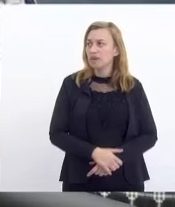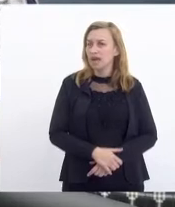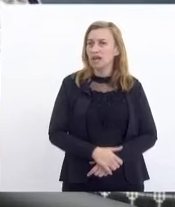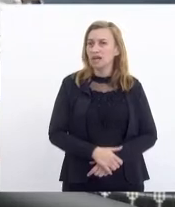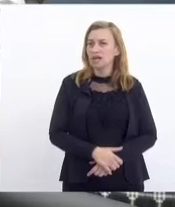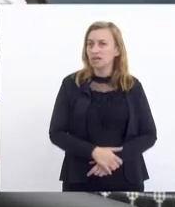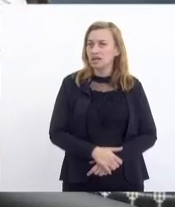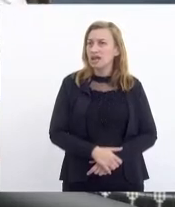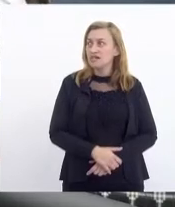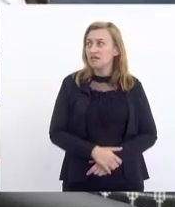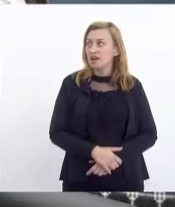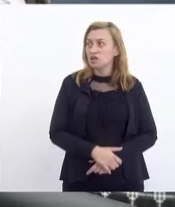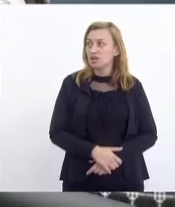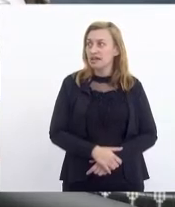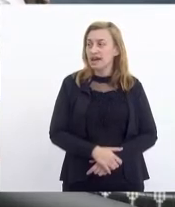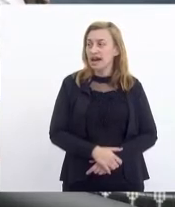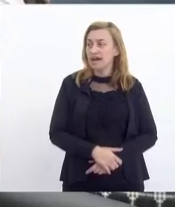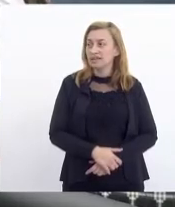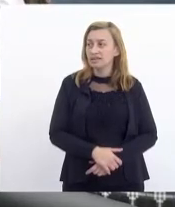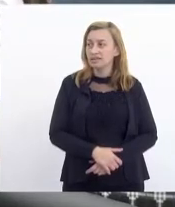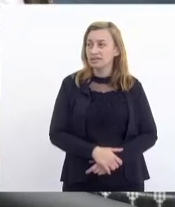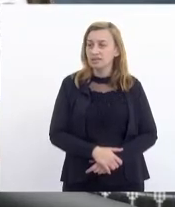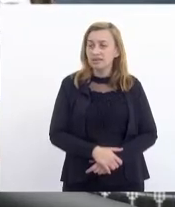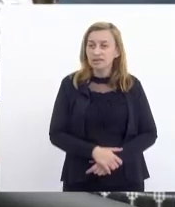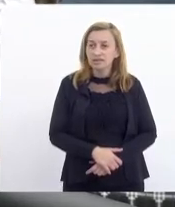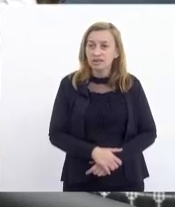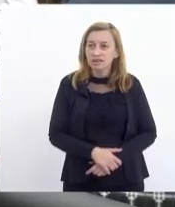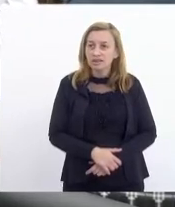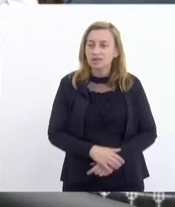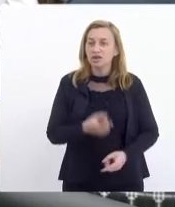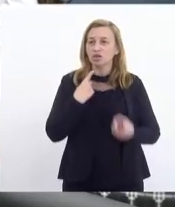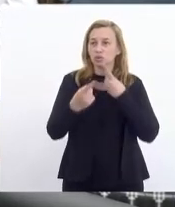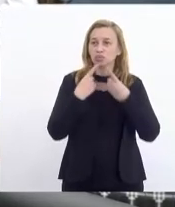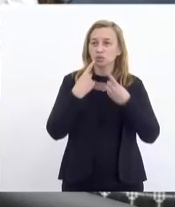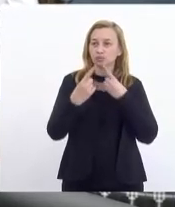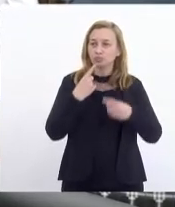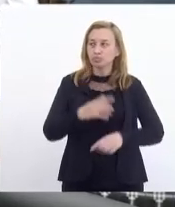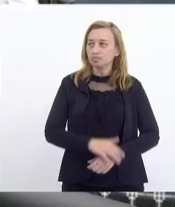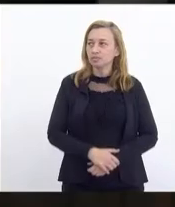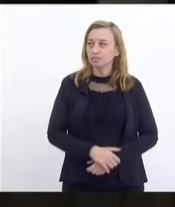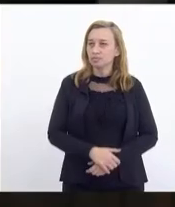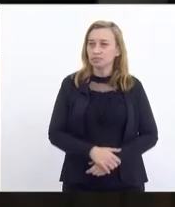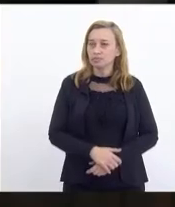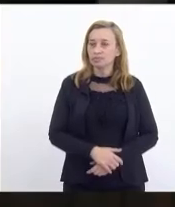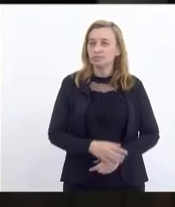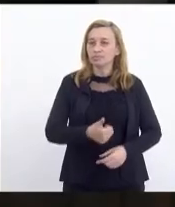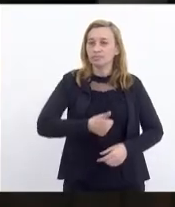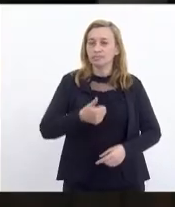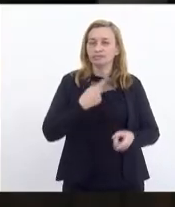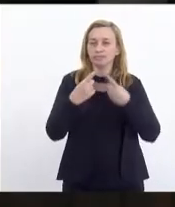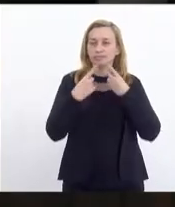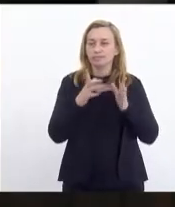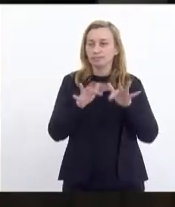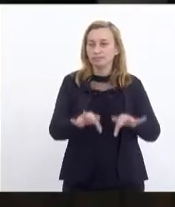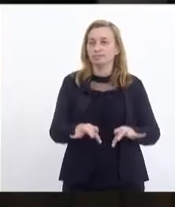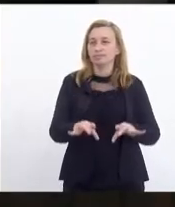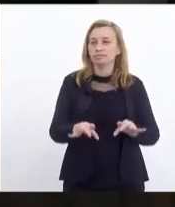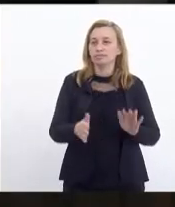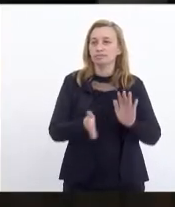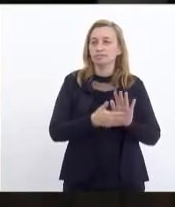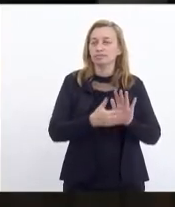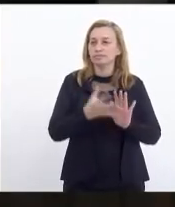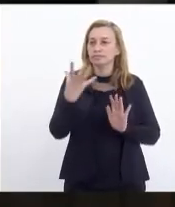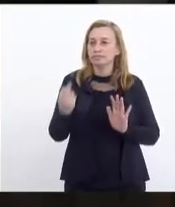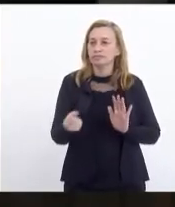Acompanhe o CJ, presidente. Os pareceres emitidos em discussão. Não havendo que queira discutir, encerrada a discussão. Presente